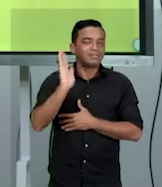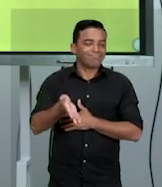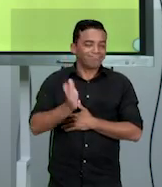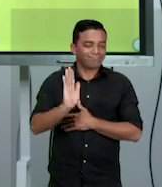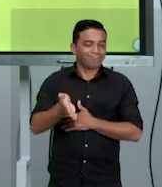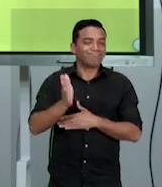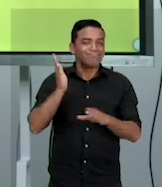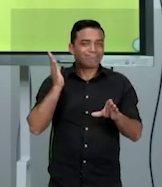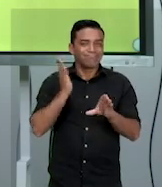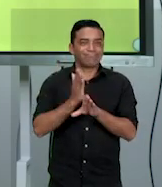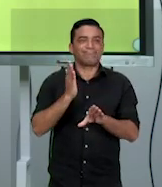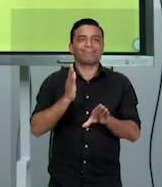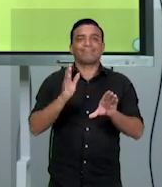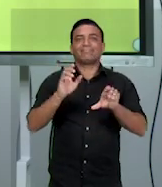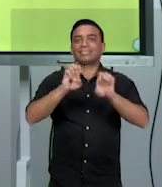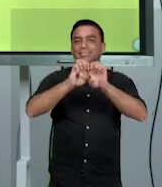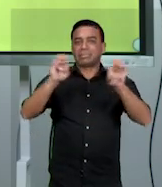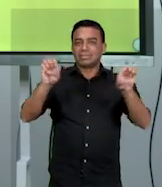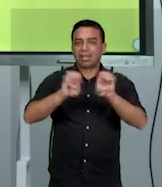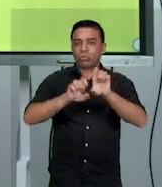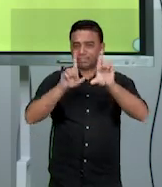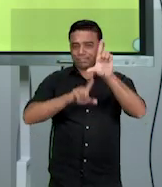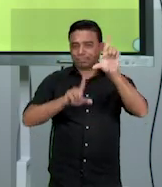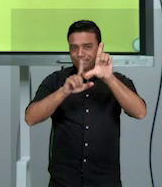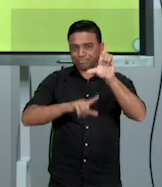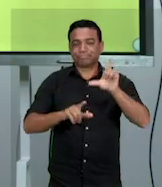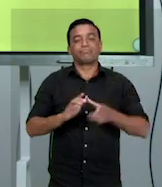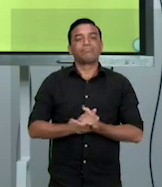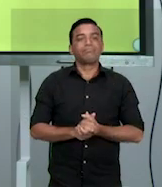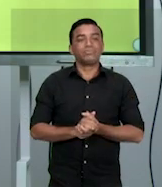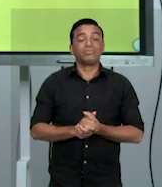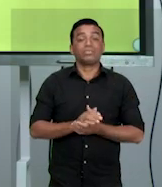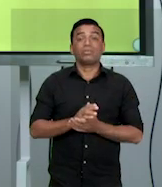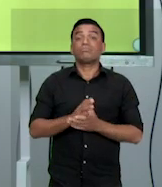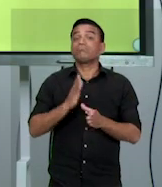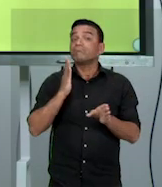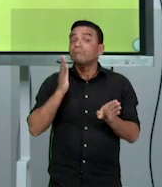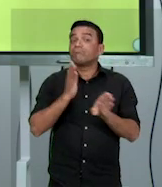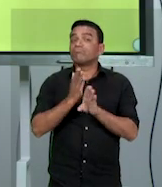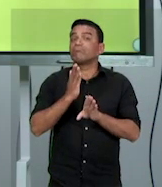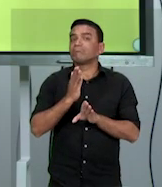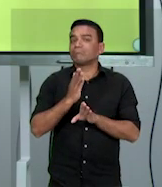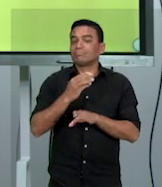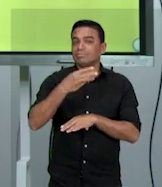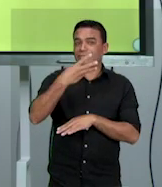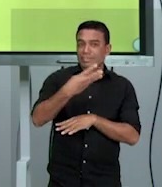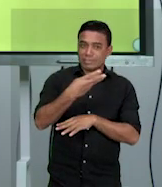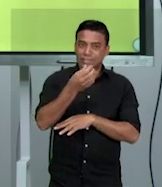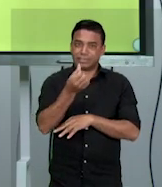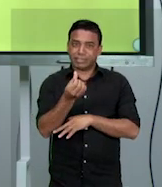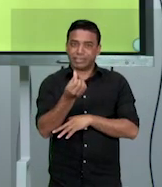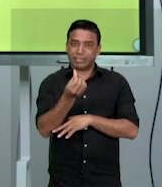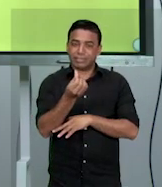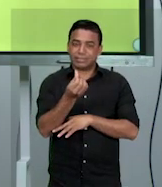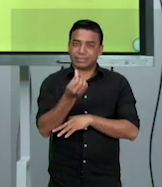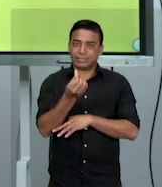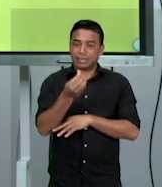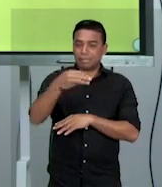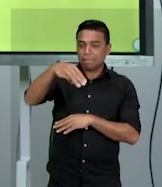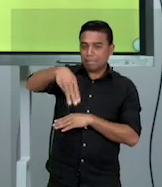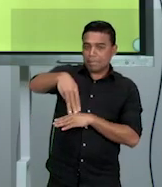tenho essa expressão algébrica. Então, isso vai corresponder a 36